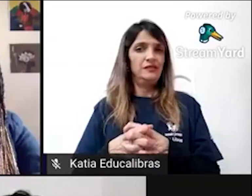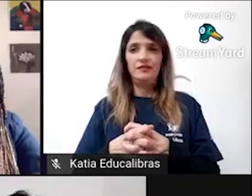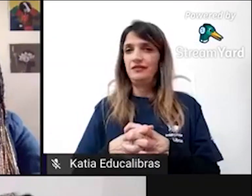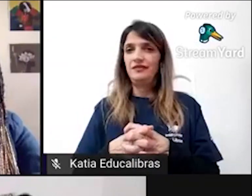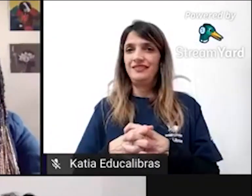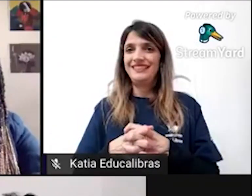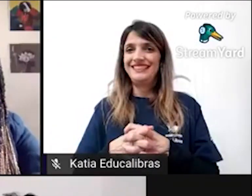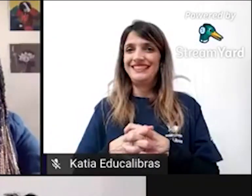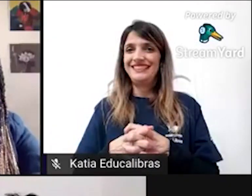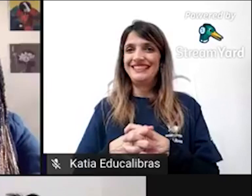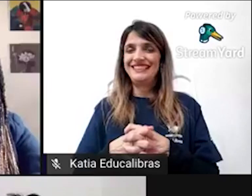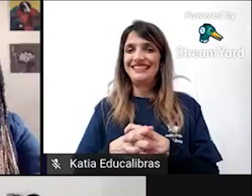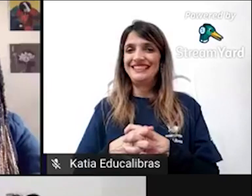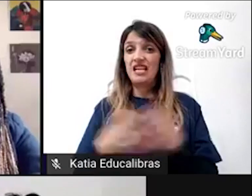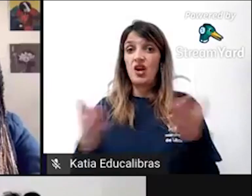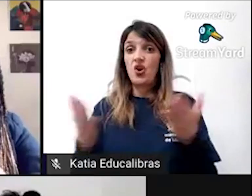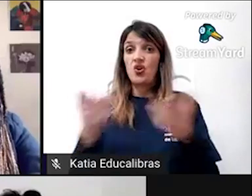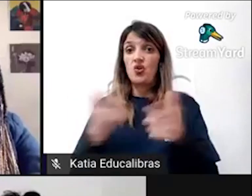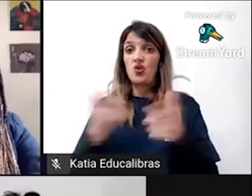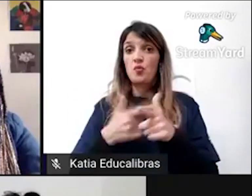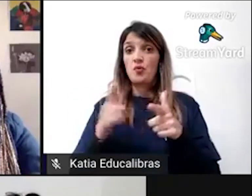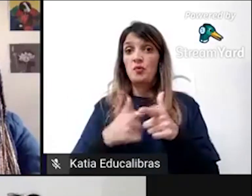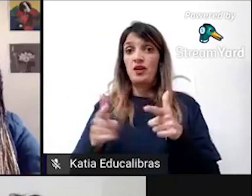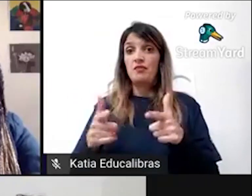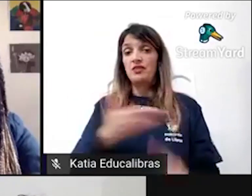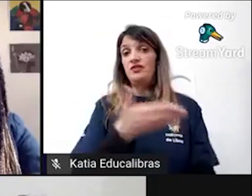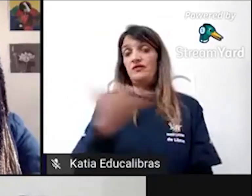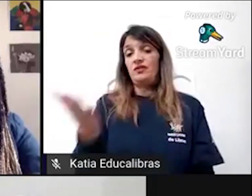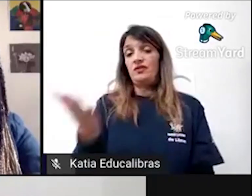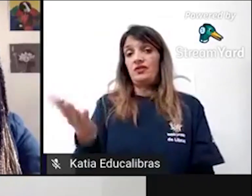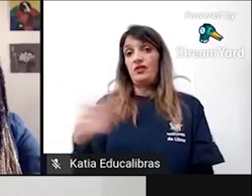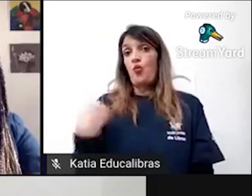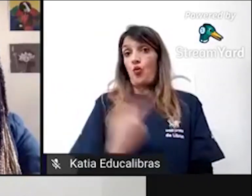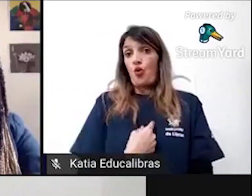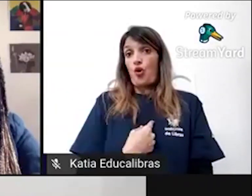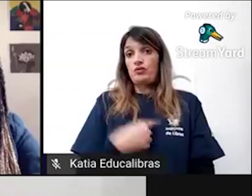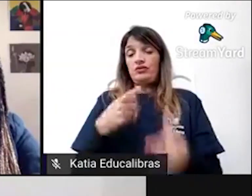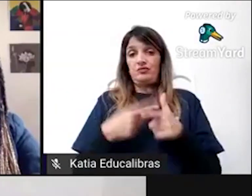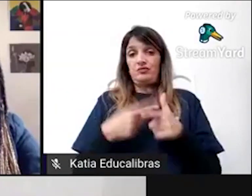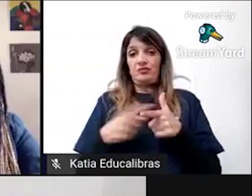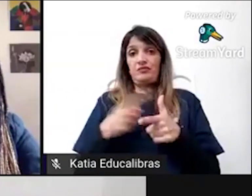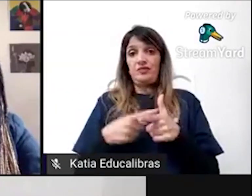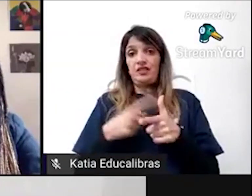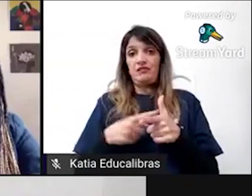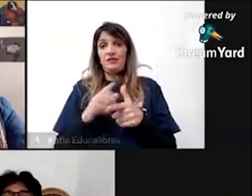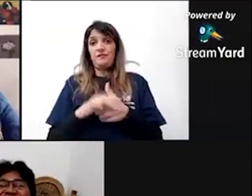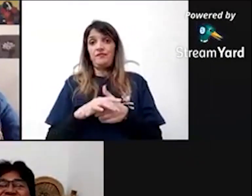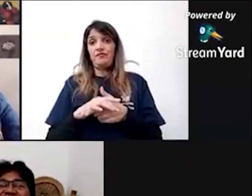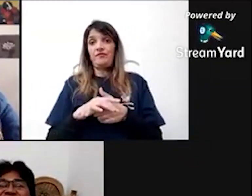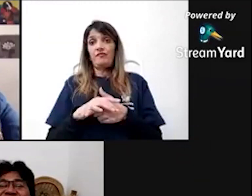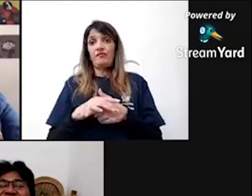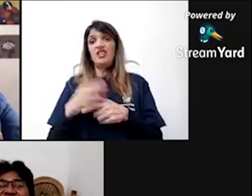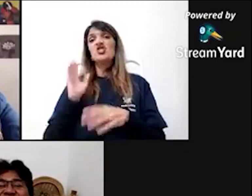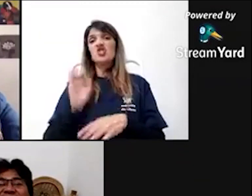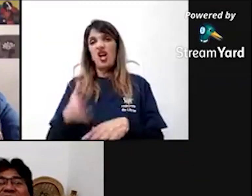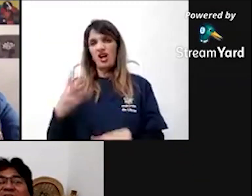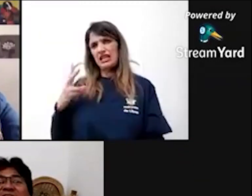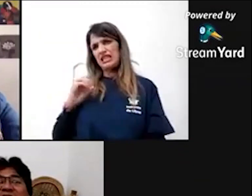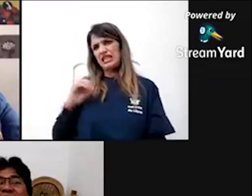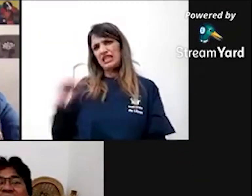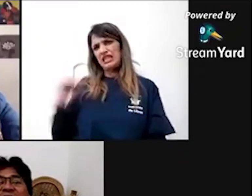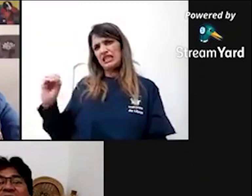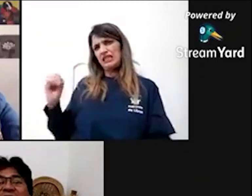Agora o problema é de vocês. O nosso problema já vem de 500 anos, que é